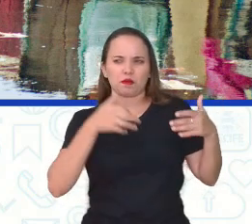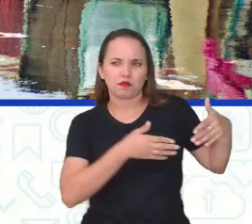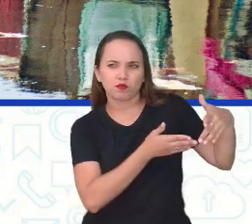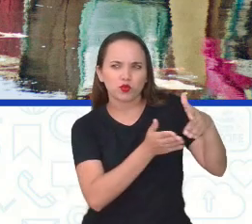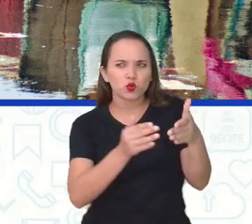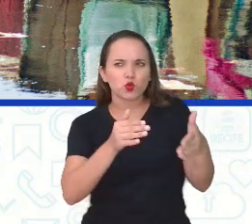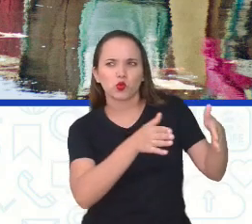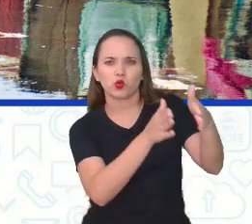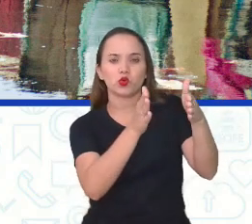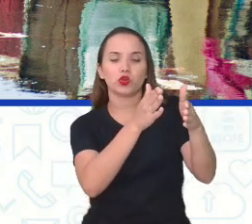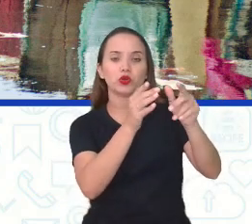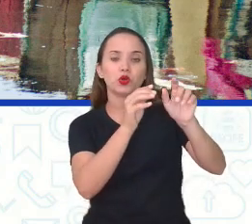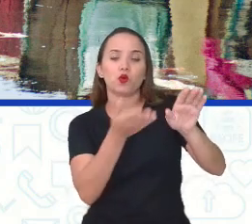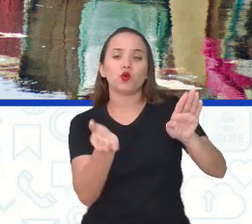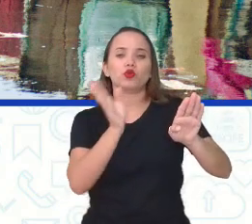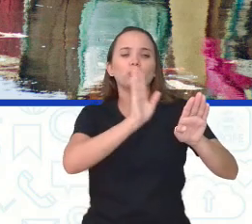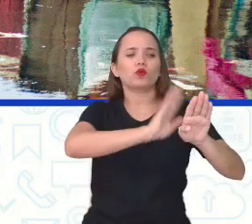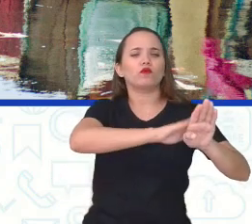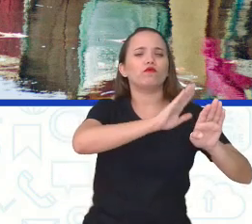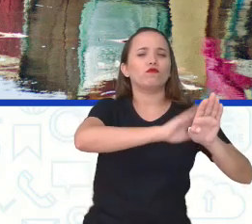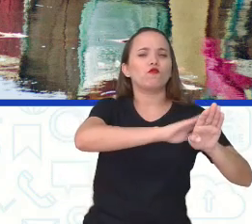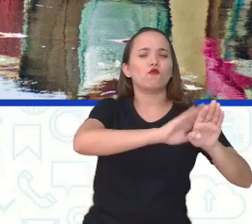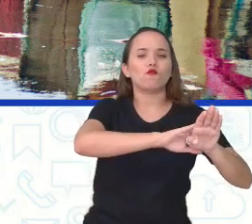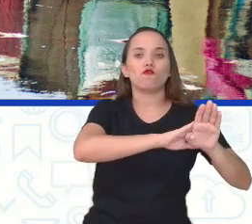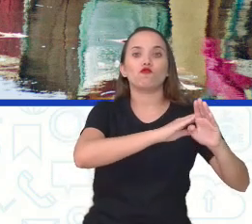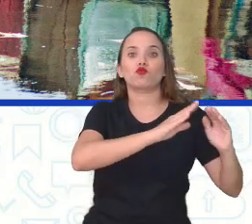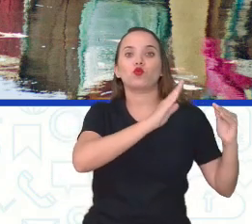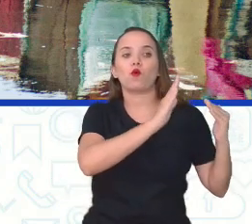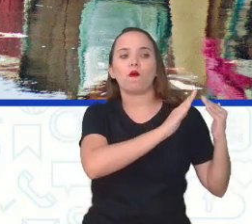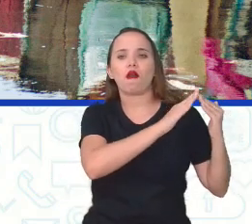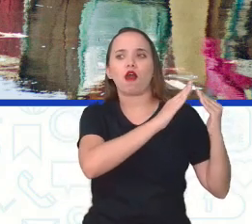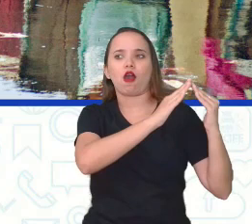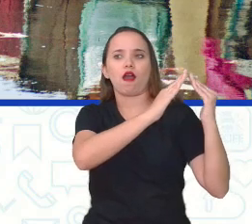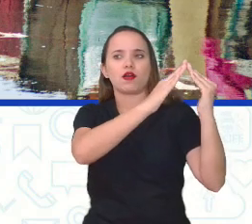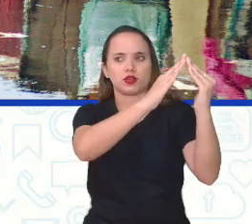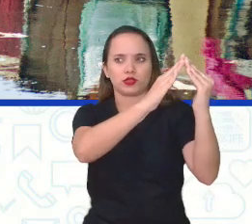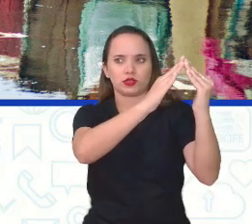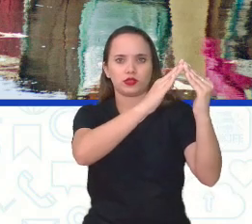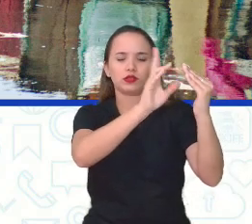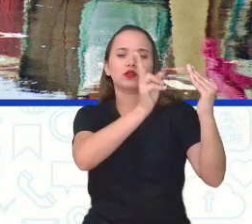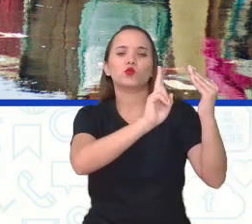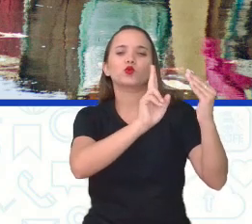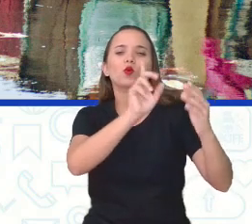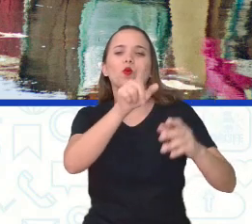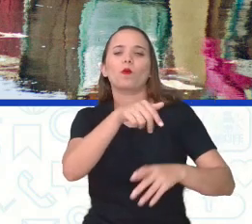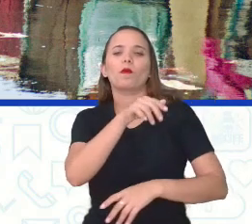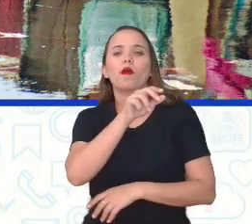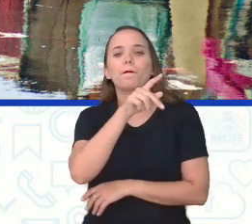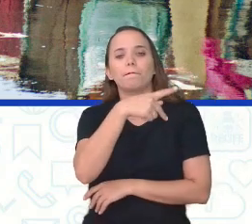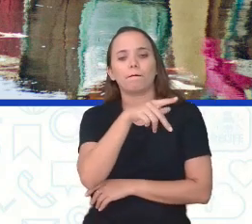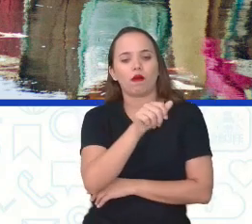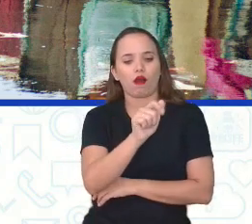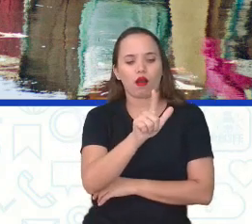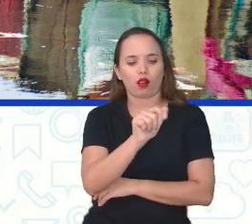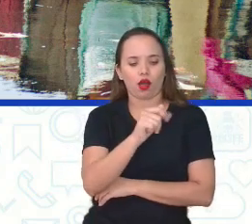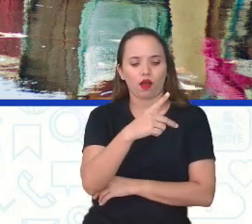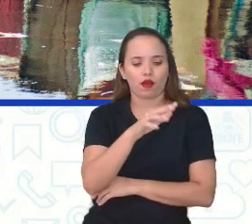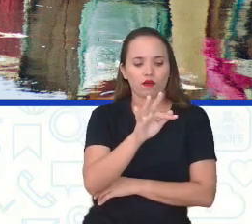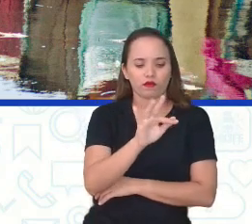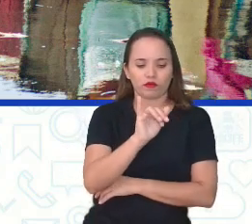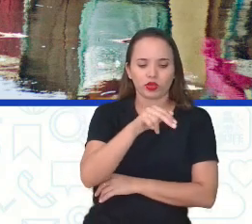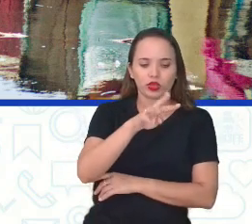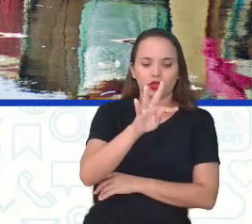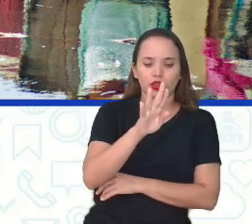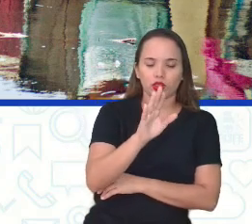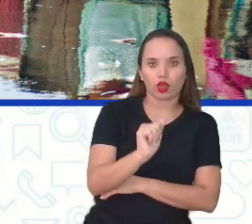fundo, moradias irregulares, a famosa palafita. Então, a minha pergunta